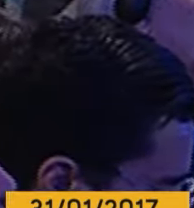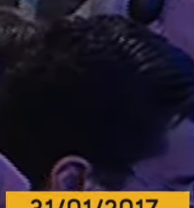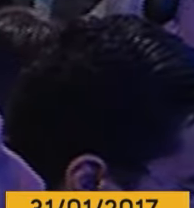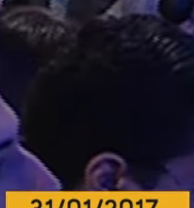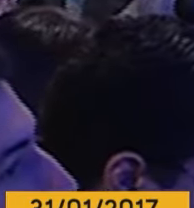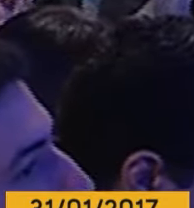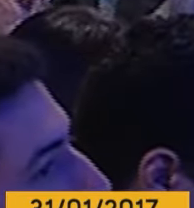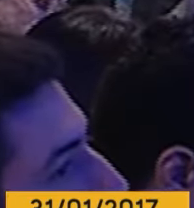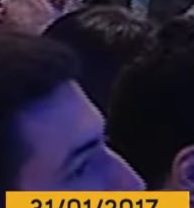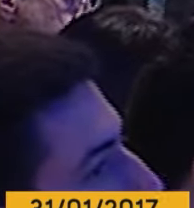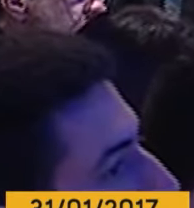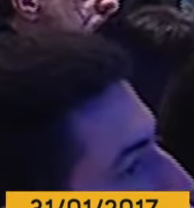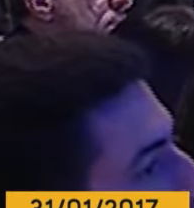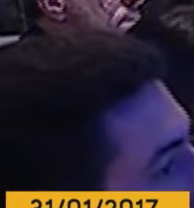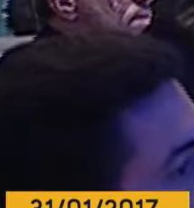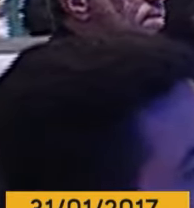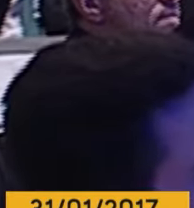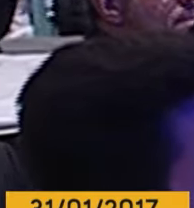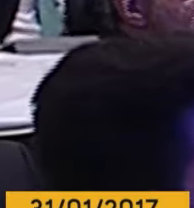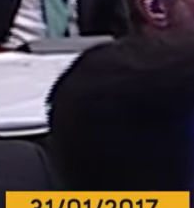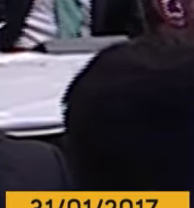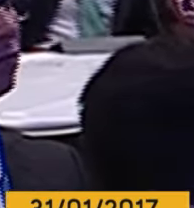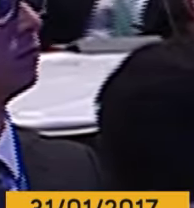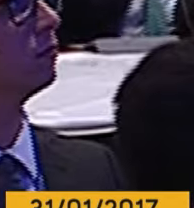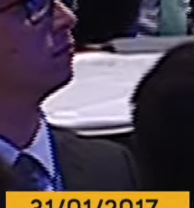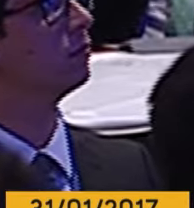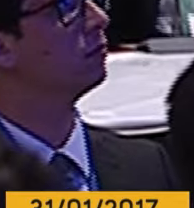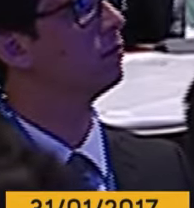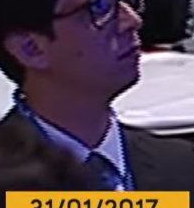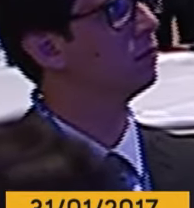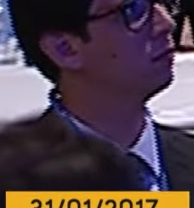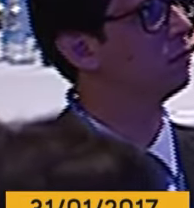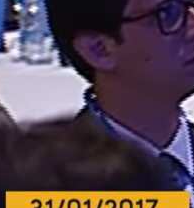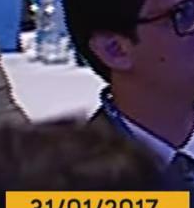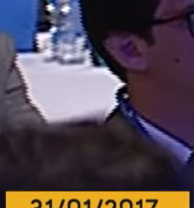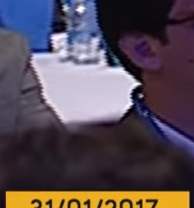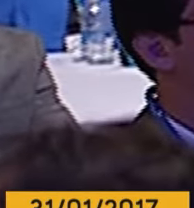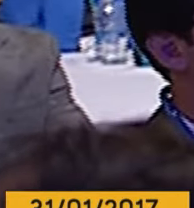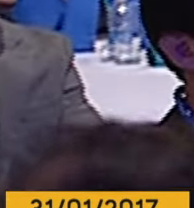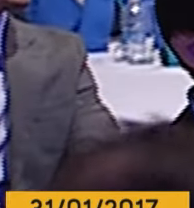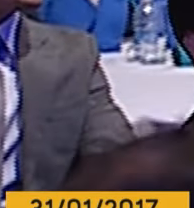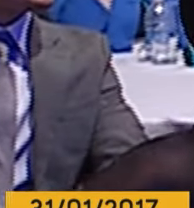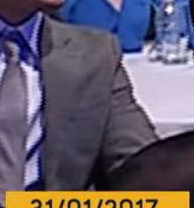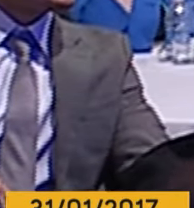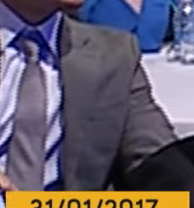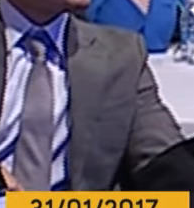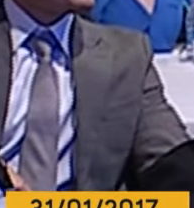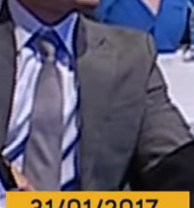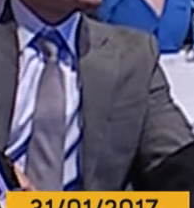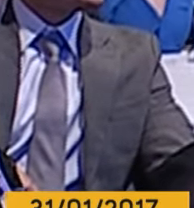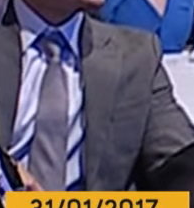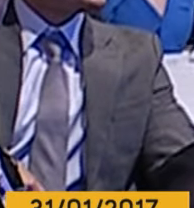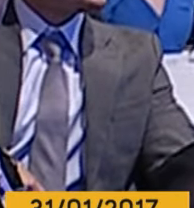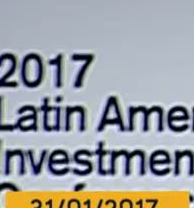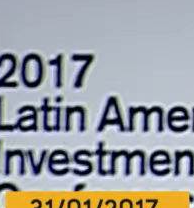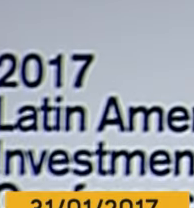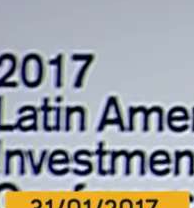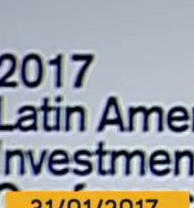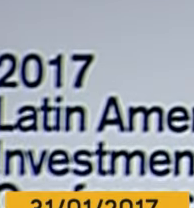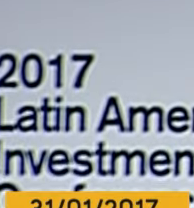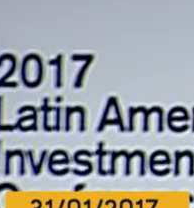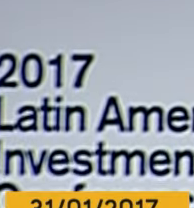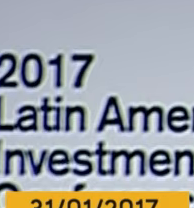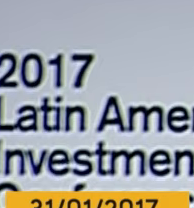crescimento sustentável no longo prazo mudanas são sempre difíceis mas o governo as enfrenta com coragem